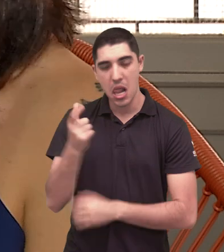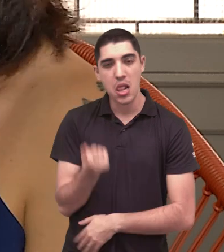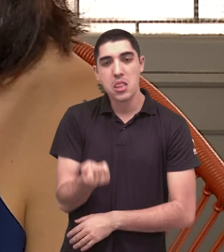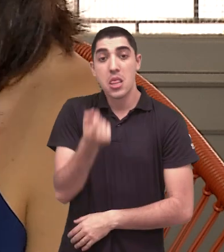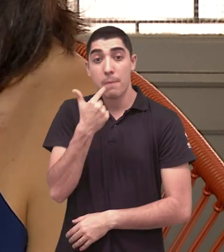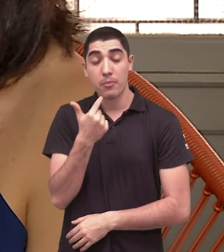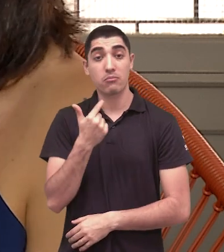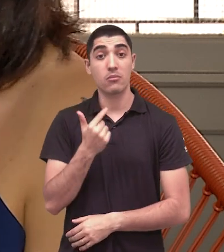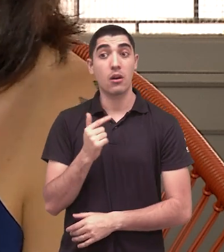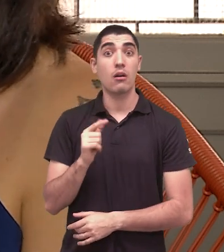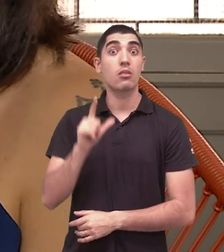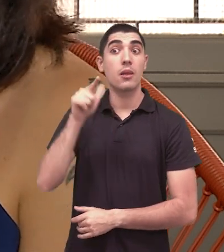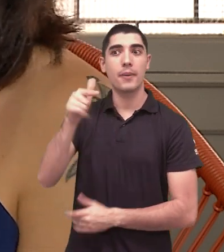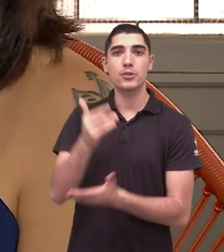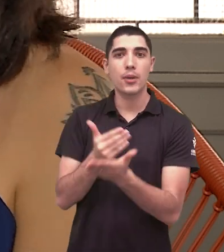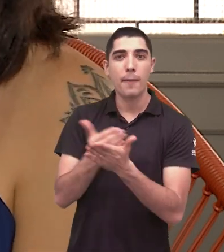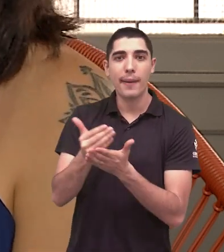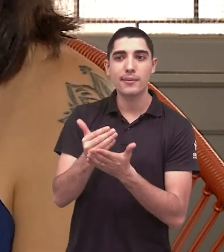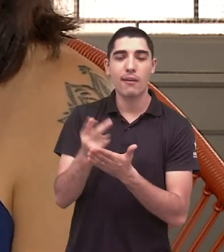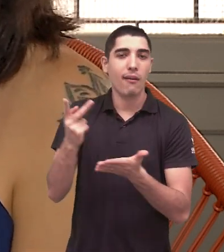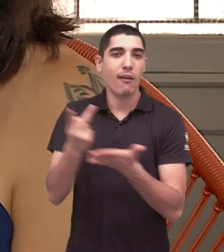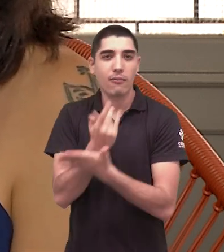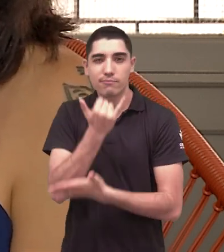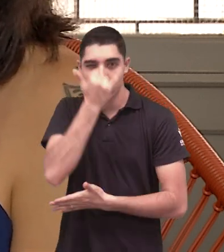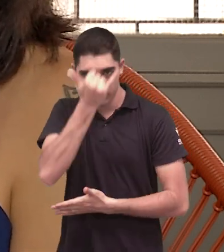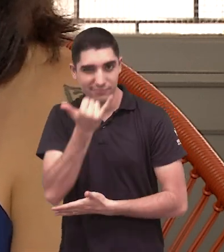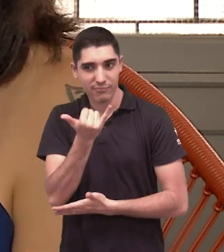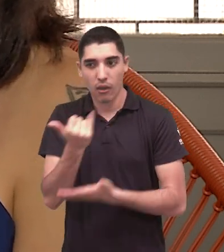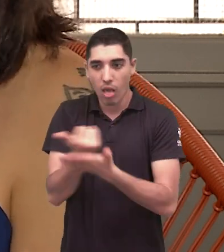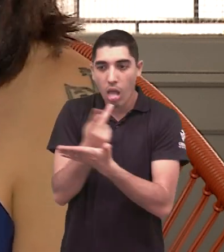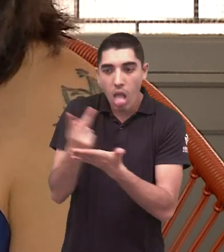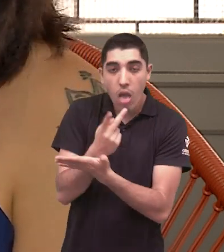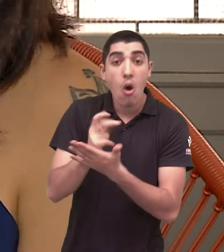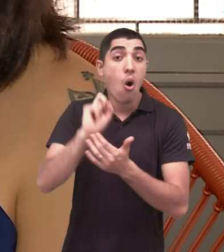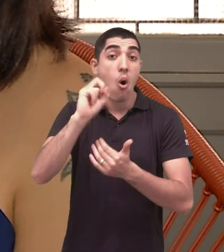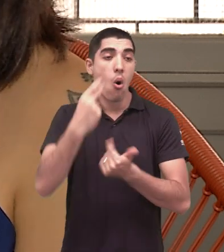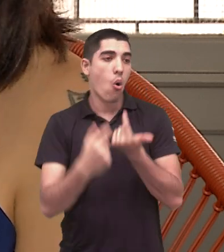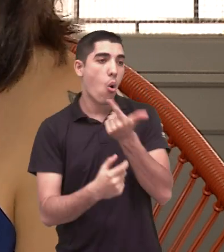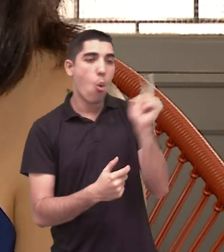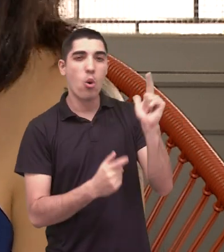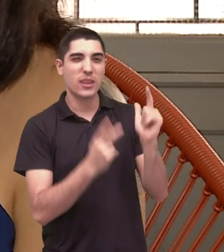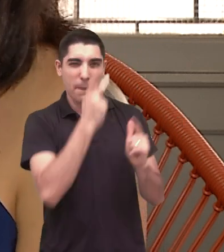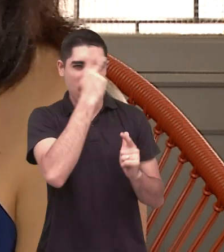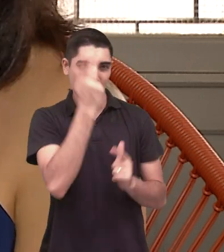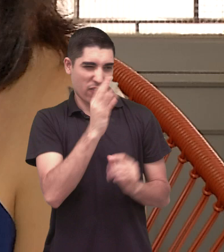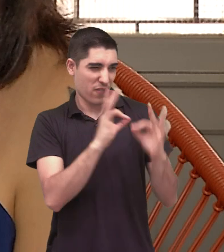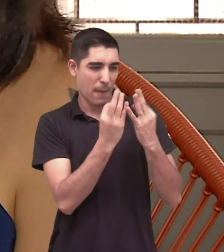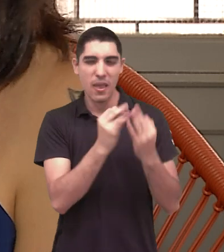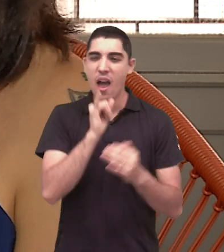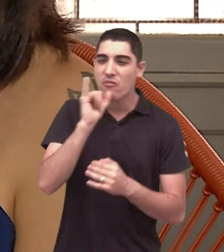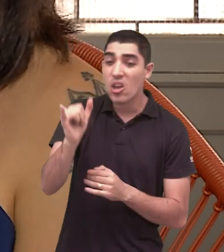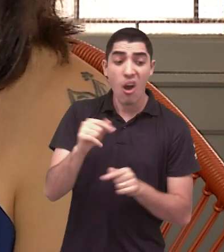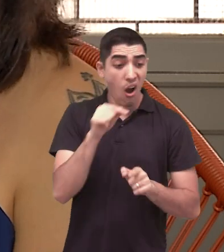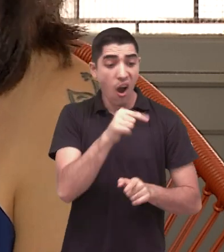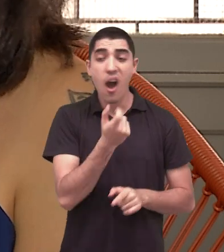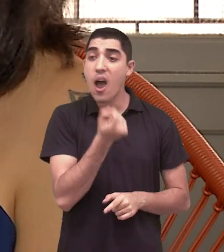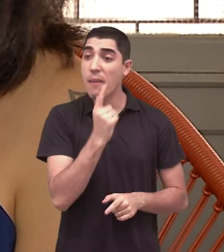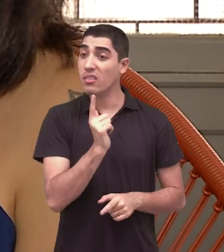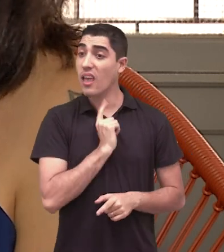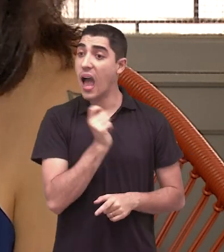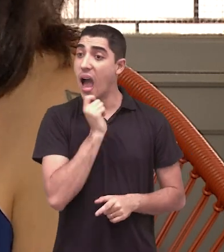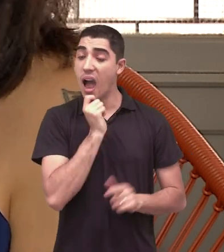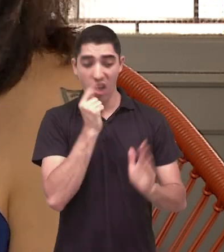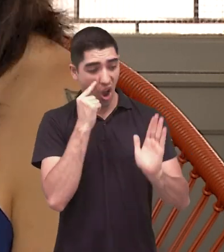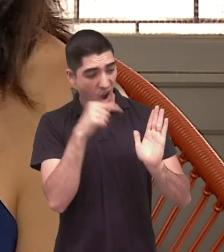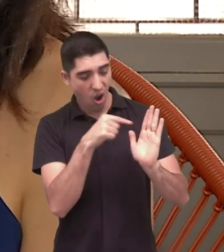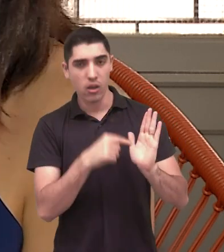então isso acontece de maneira errada, né? Ou então foi indicado em algum momento passado, sobrou essa medicação, aí depois